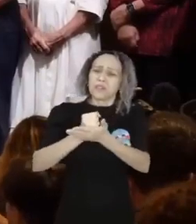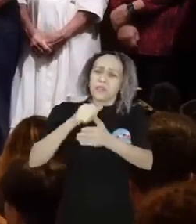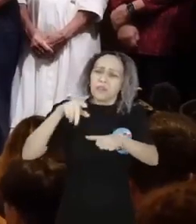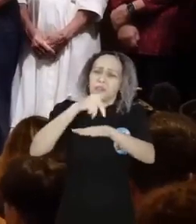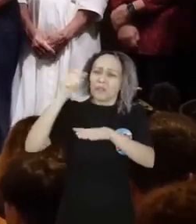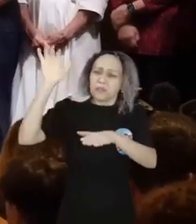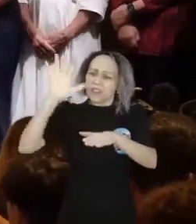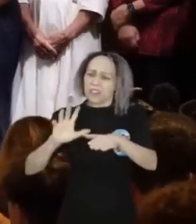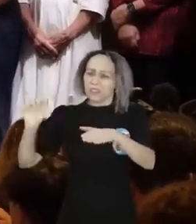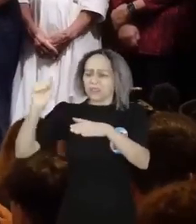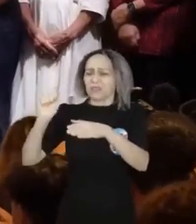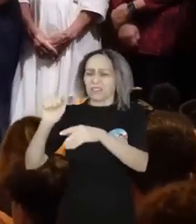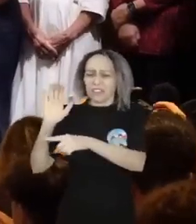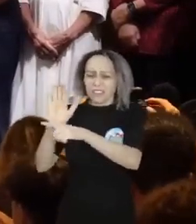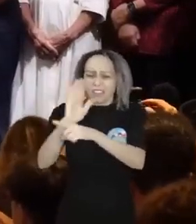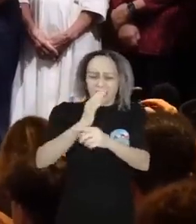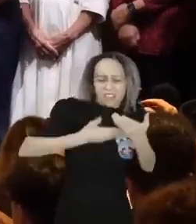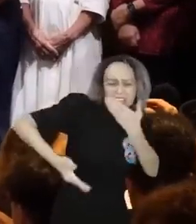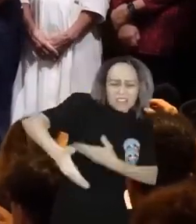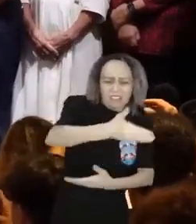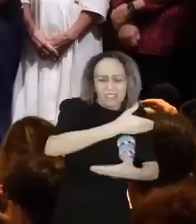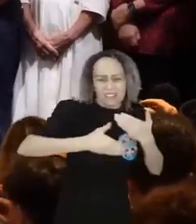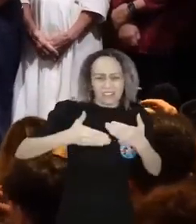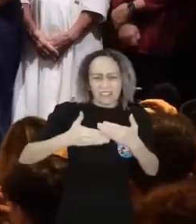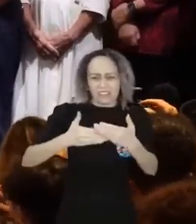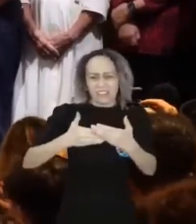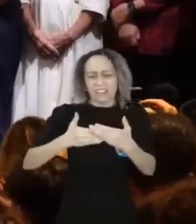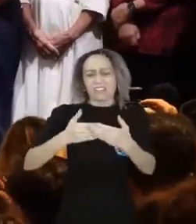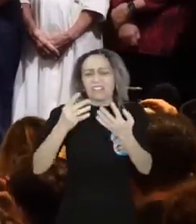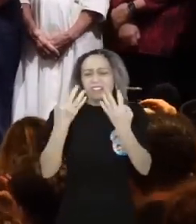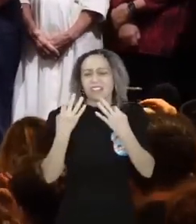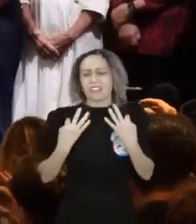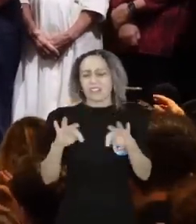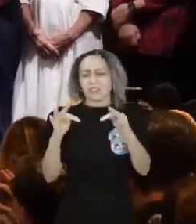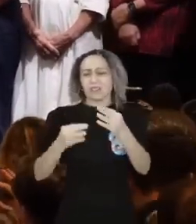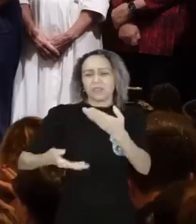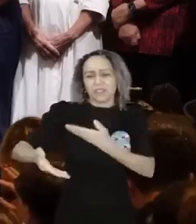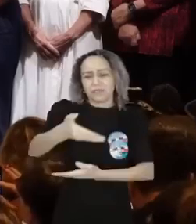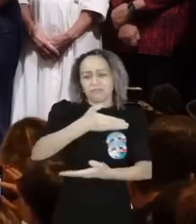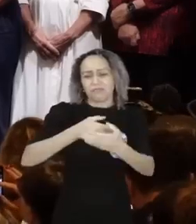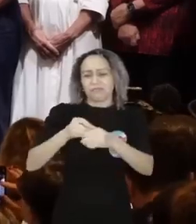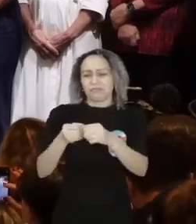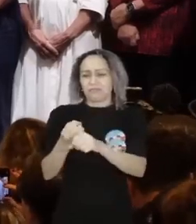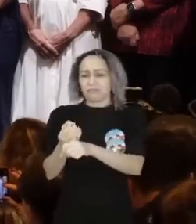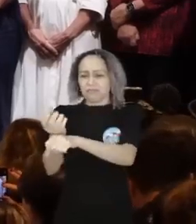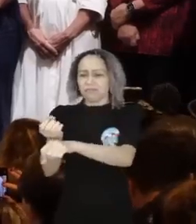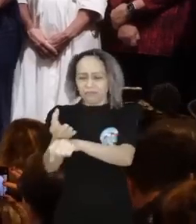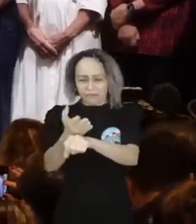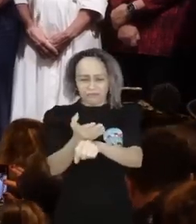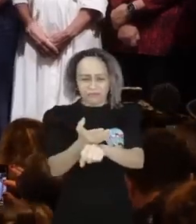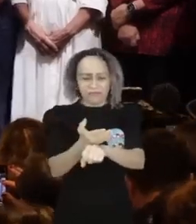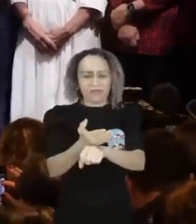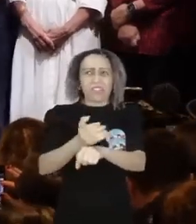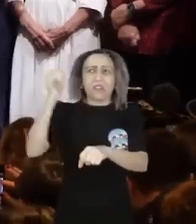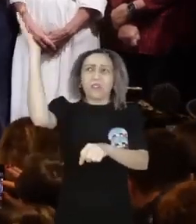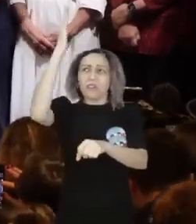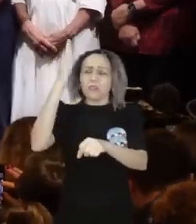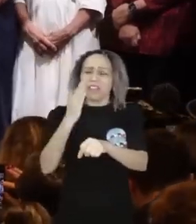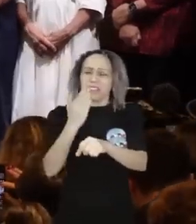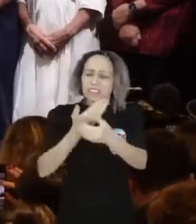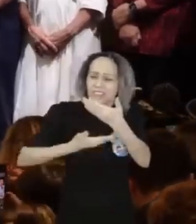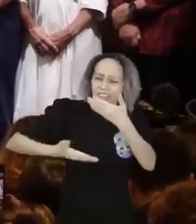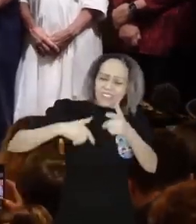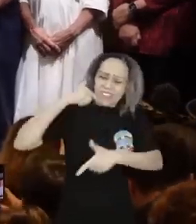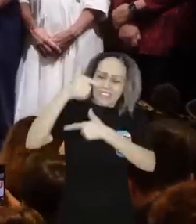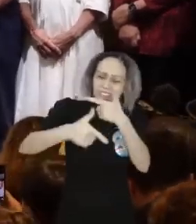cooperação, investimento e transferência de tecnologia, que trabalhou pela integração da América Latina, da América do